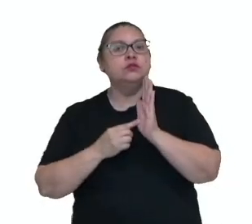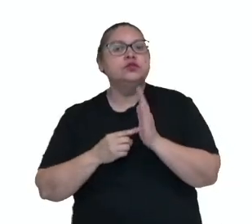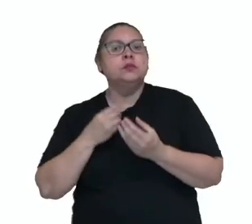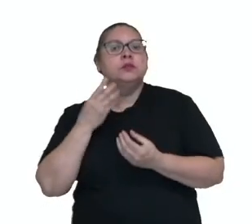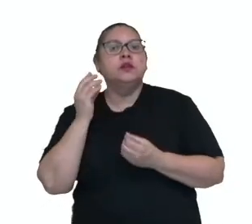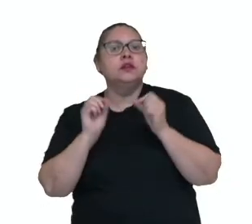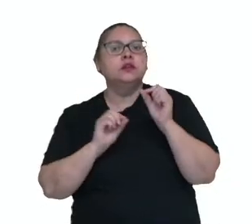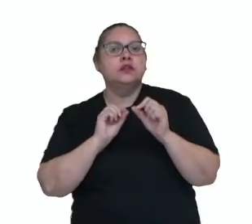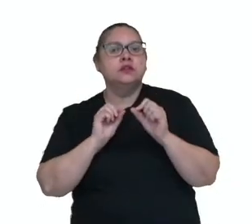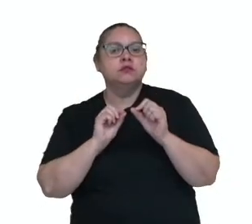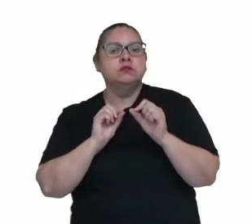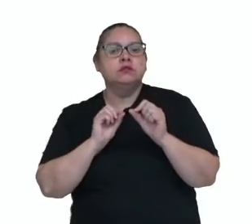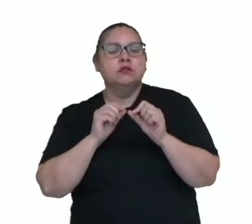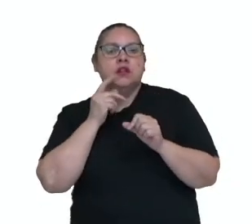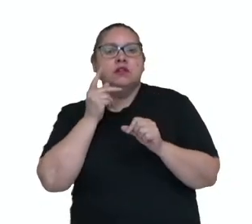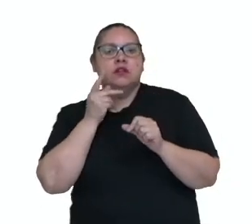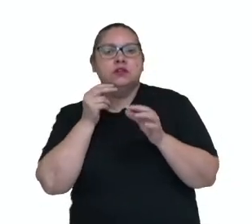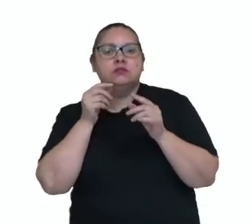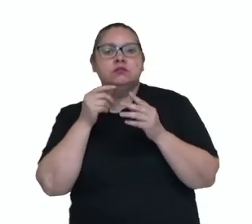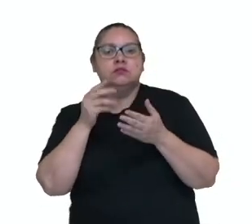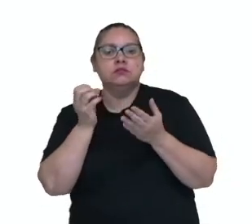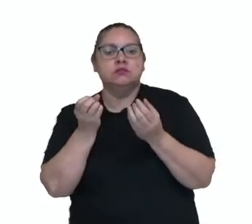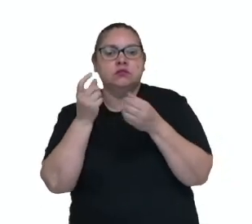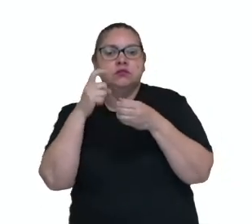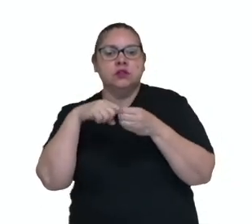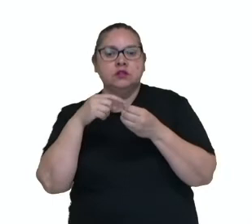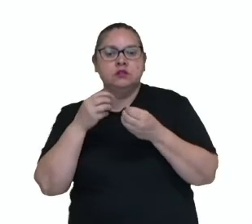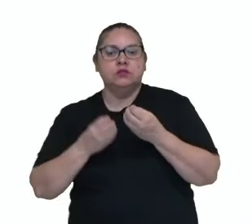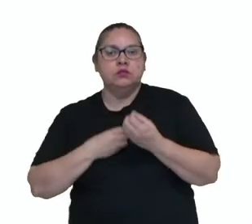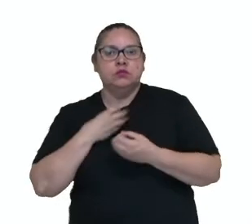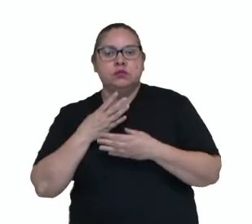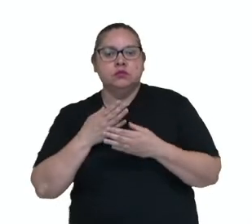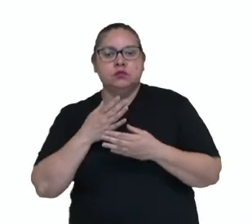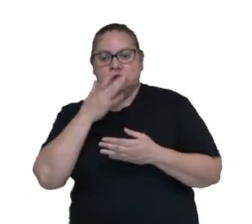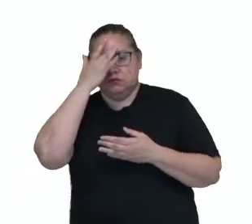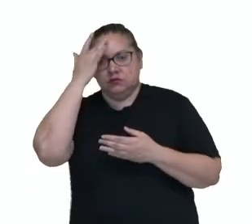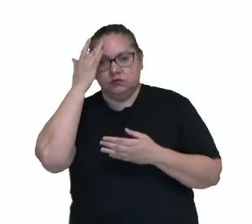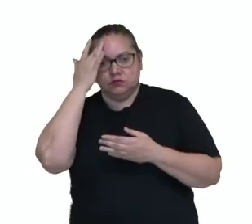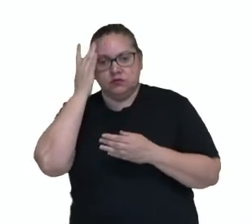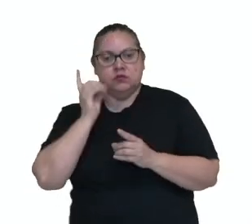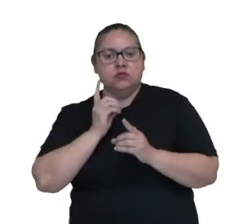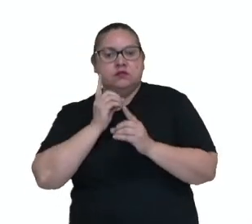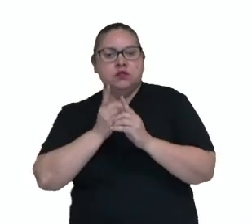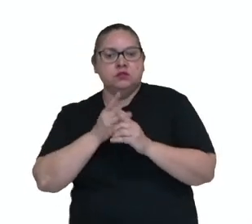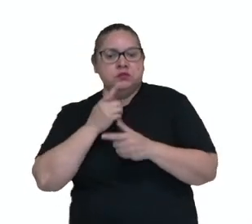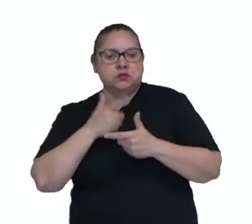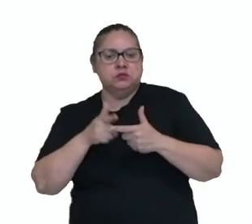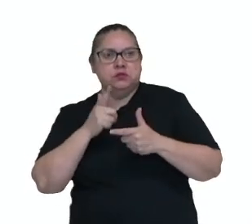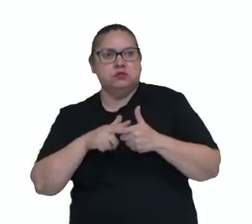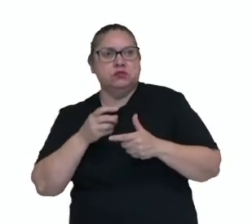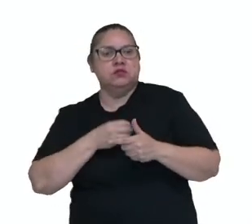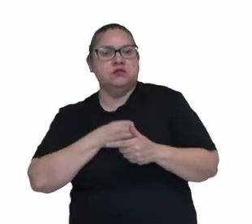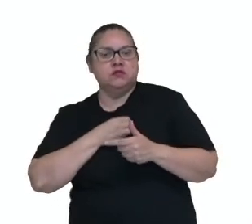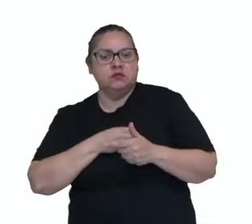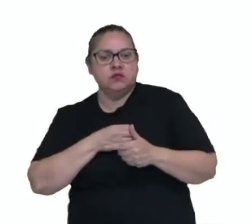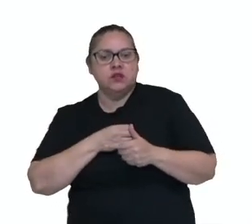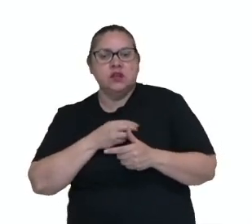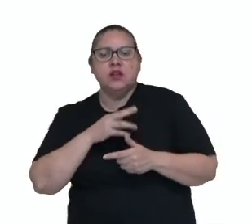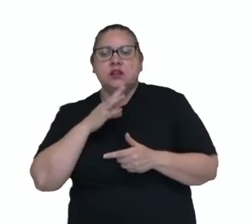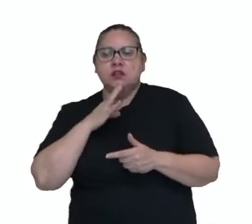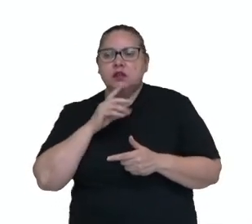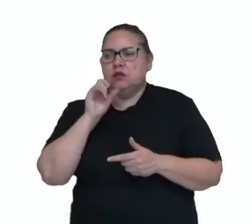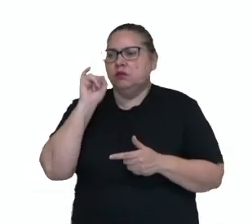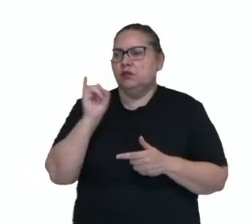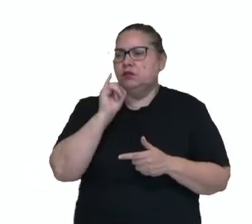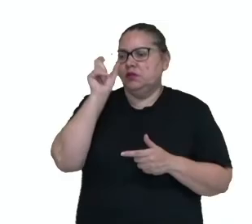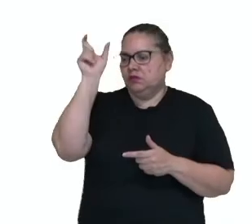lírico diz no poema que a felicidade aparece para quem enfrenta os problemas, os vive e para quem reconhece a importância das pessoas que